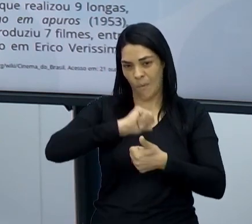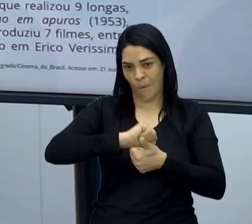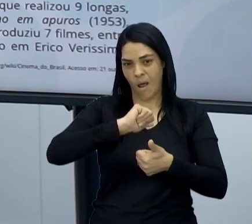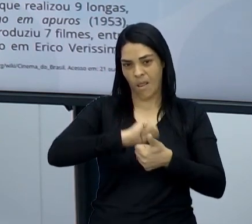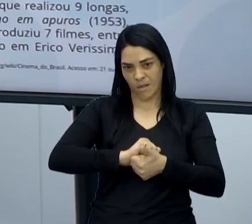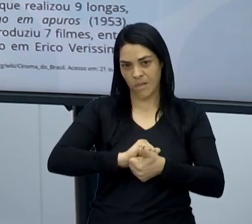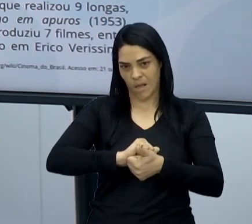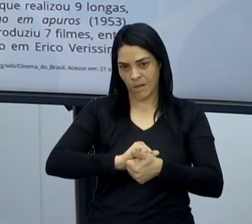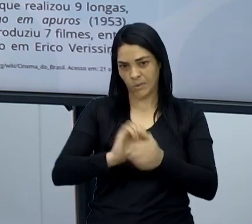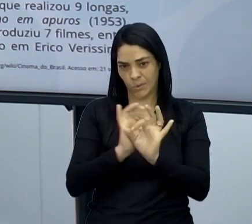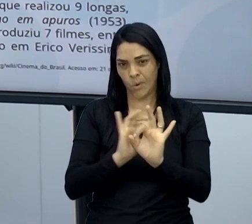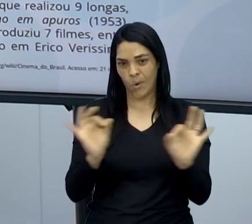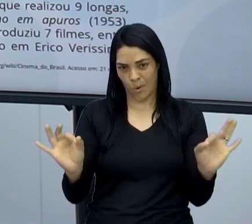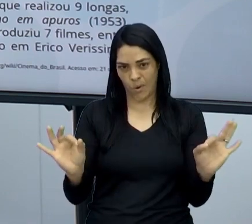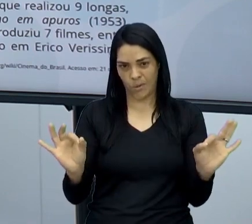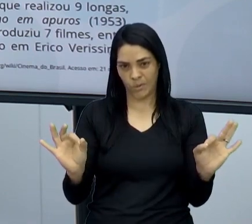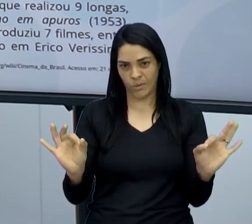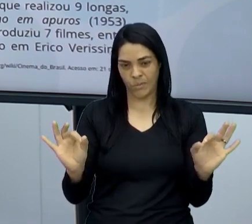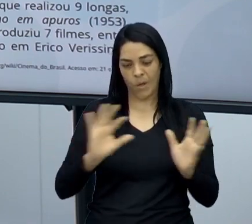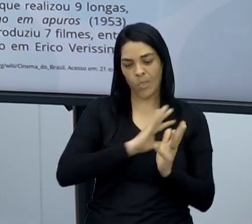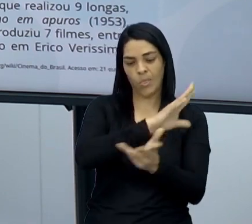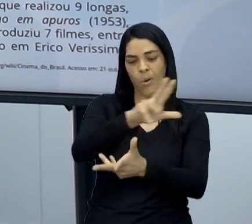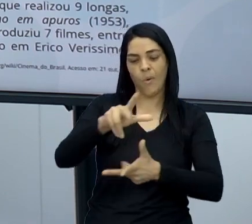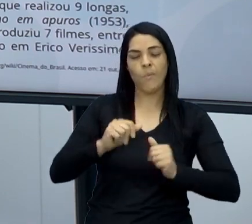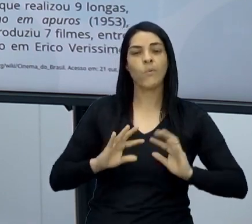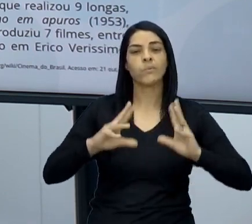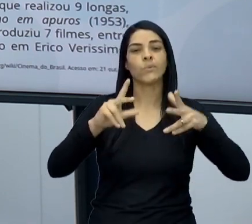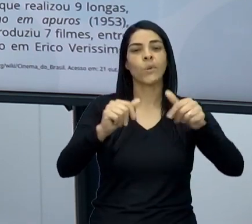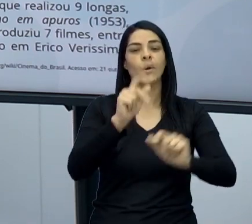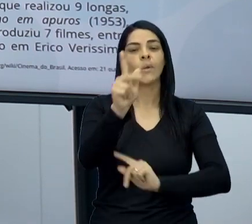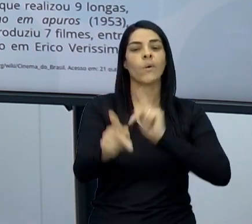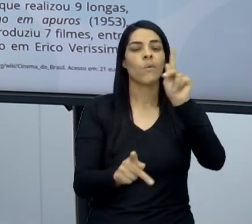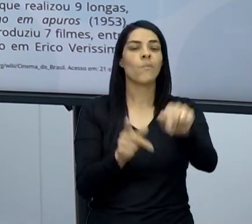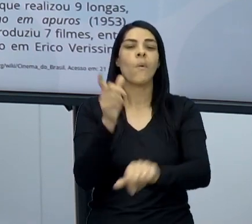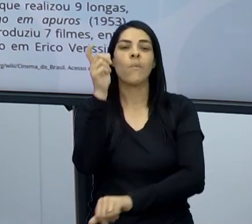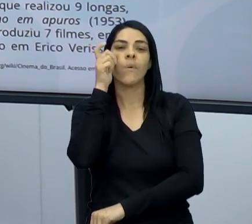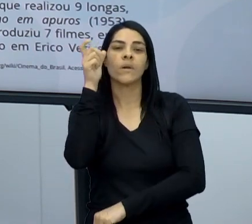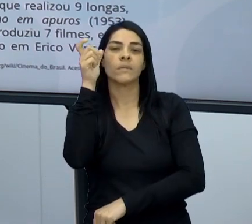mundo inteiro, as pessoas assistiam. Um filme em língua portuguesa, falando sobre cangaço.